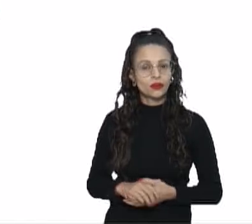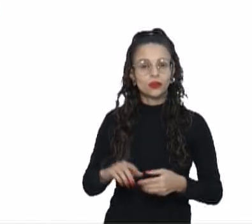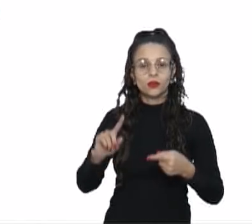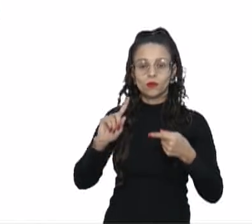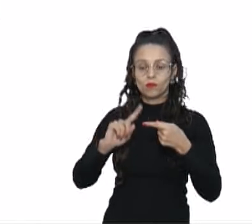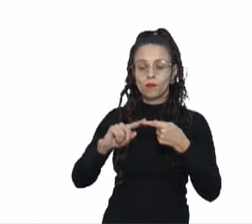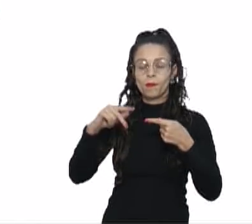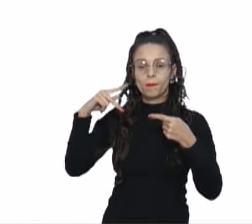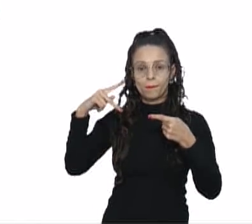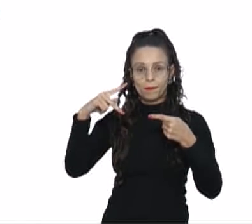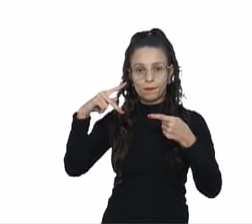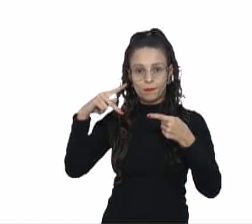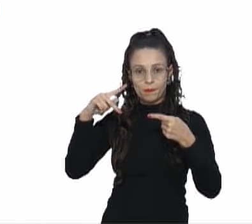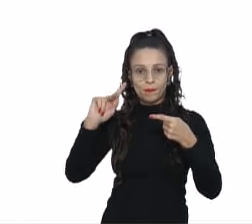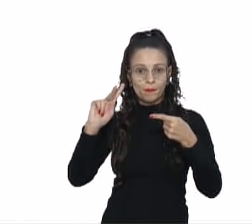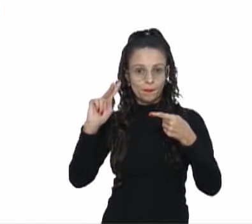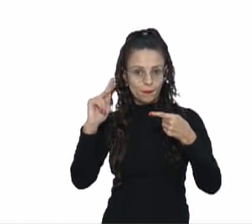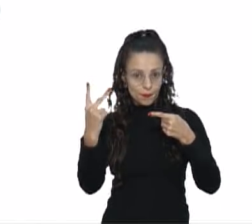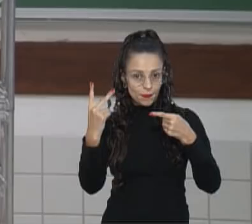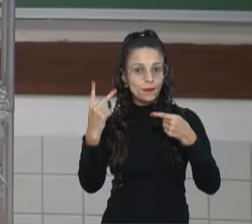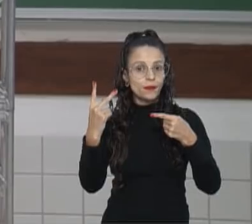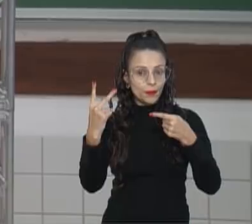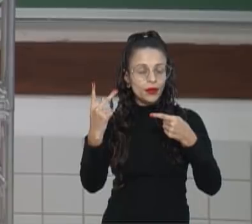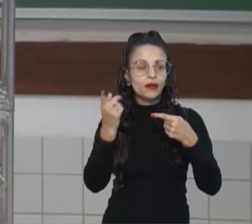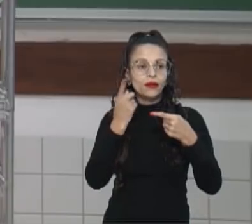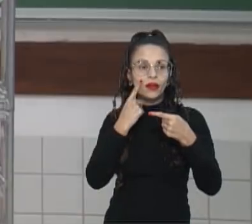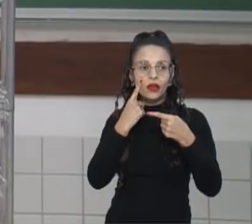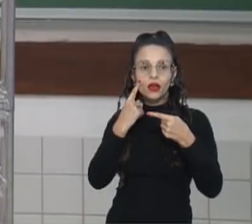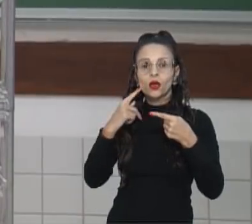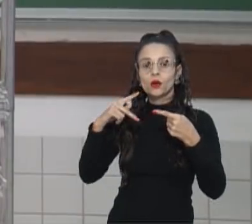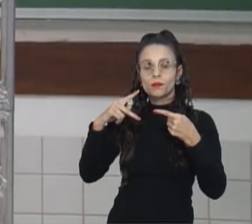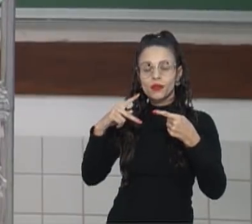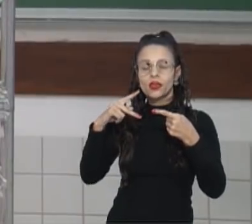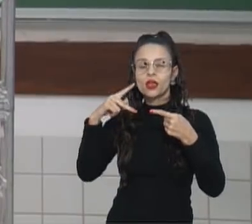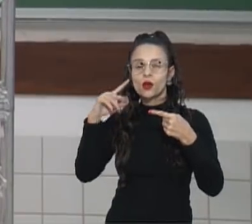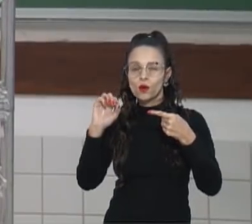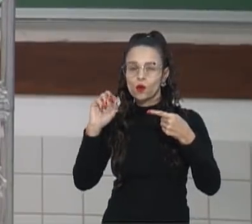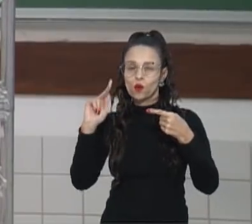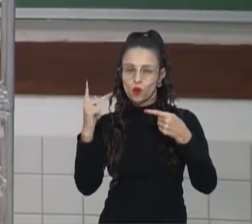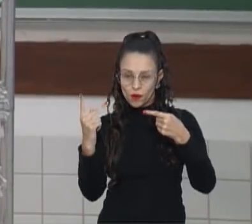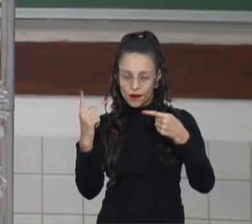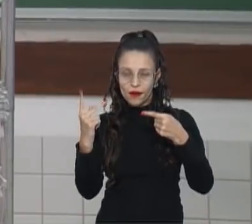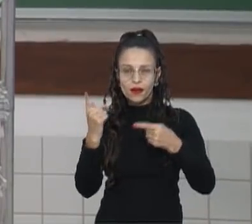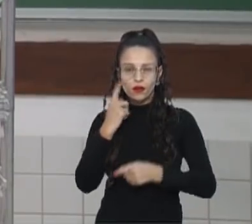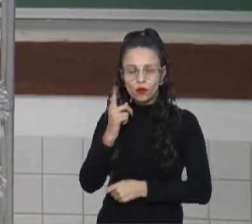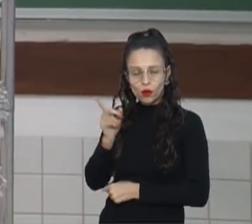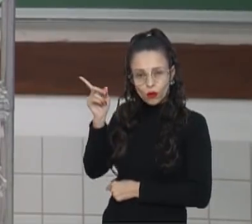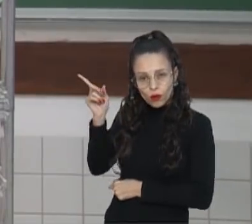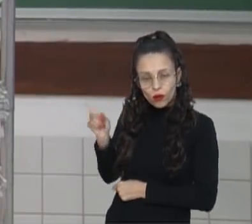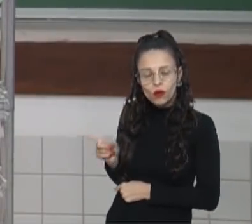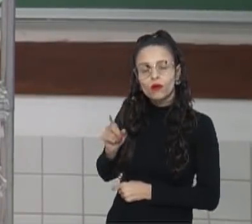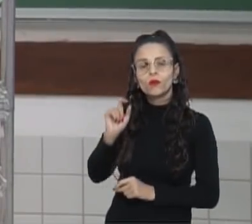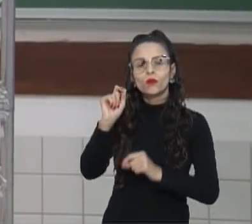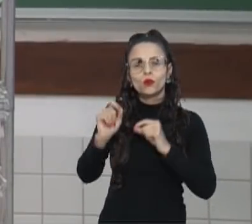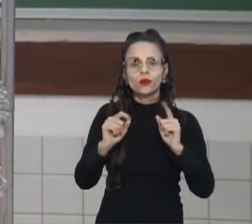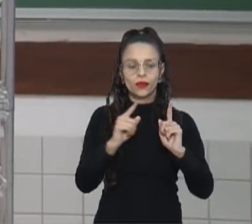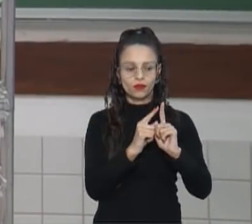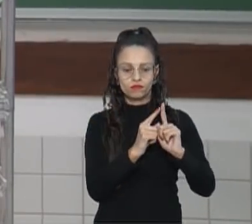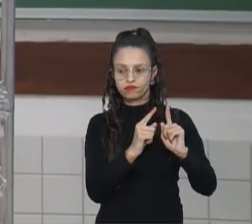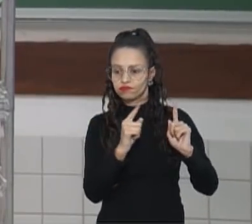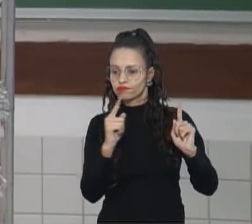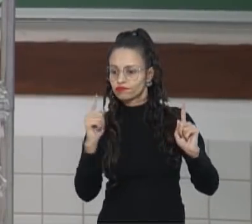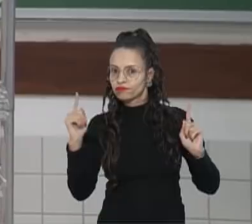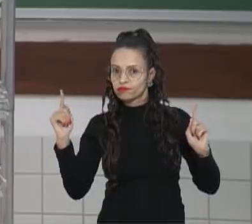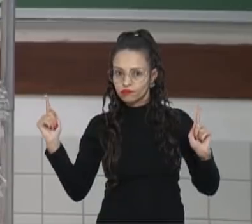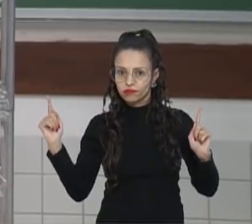potencial de hidrogênio livre na mistura. pOH, potencial de OH livre na mistura. Que escala nós usamos? A